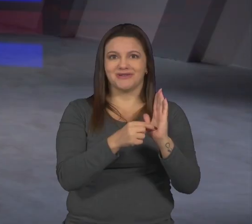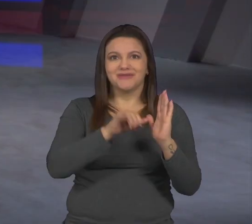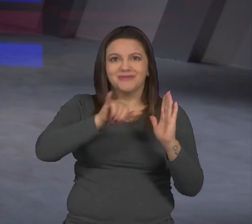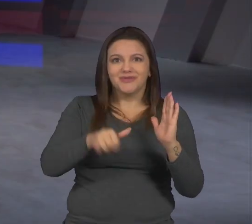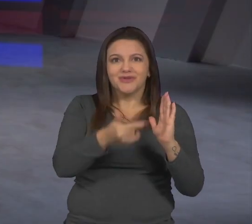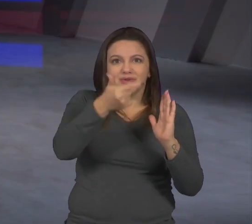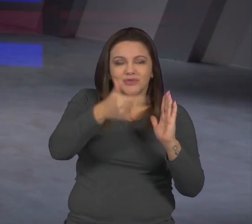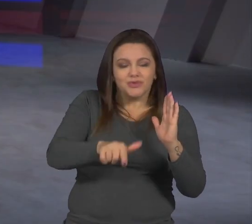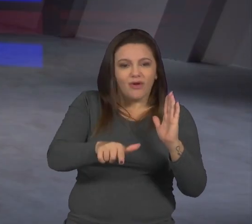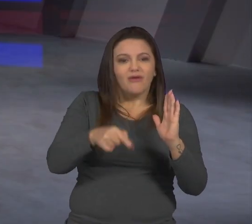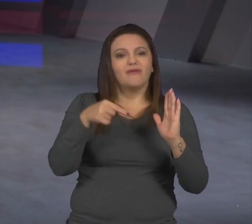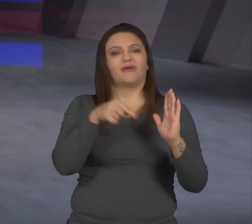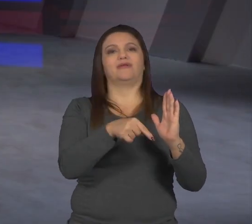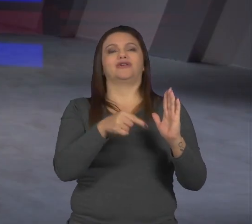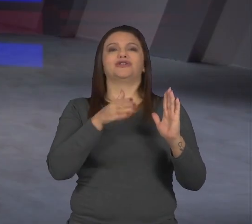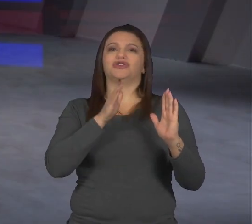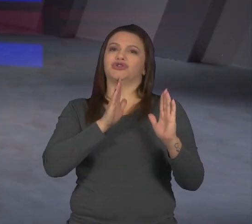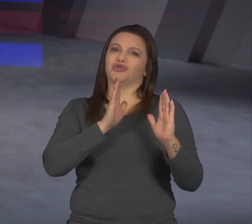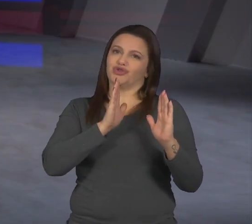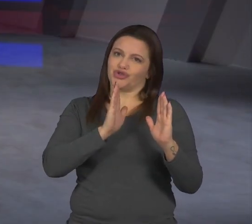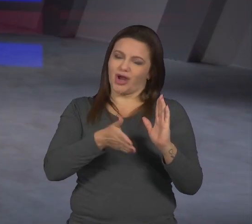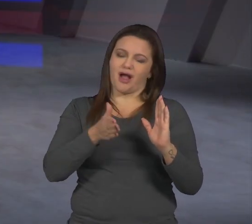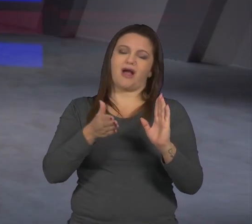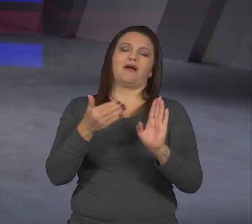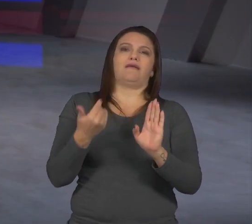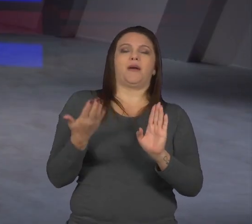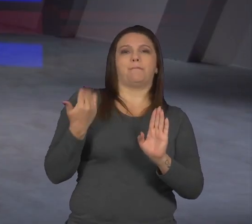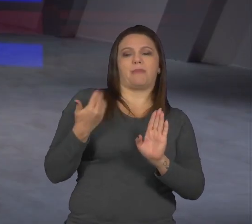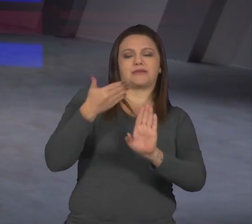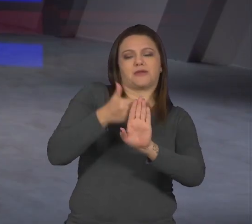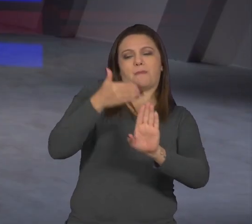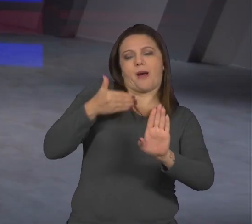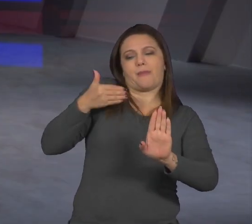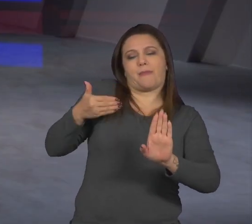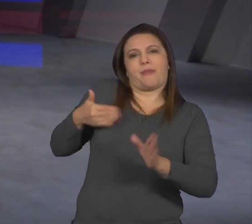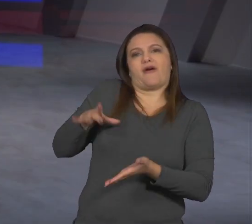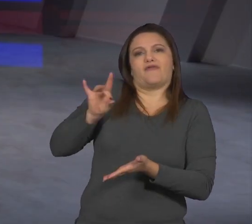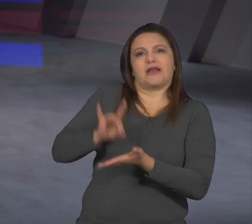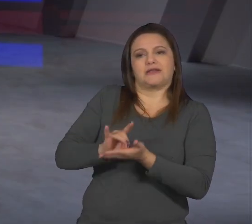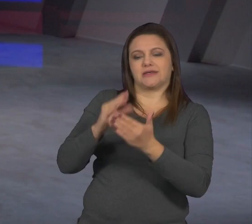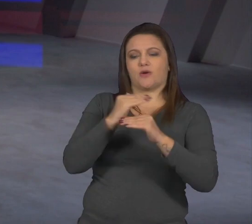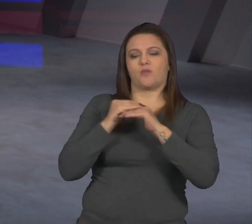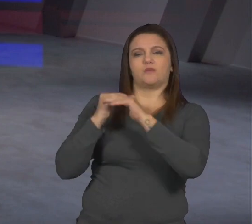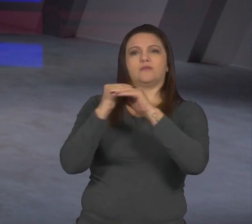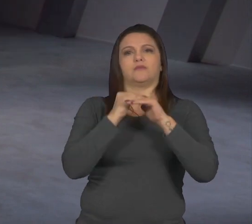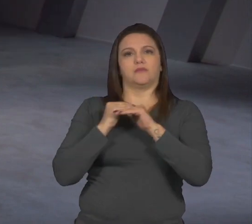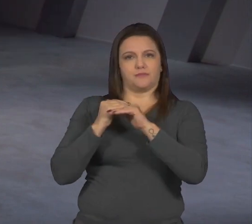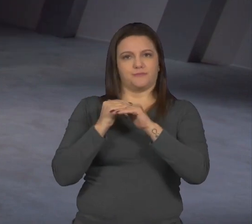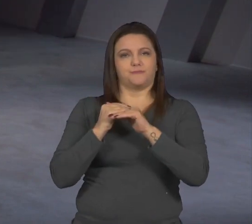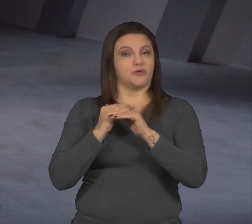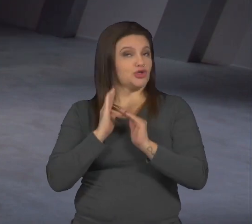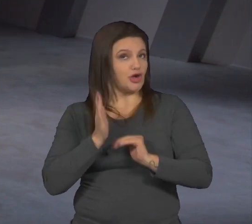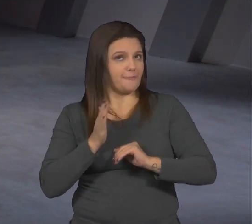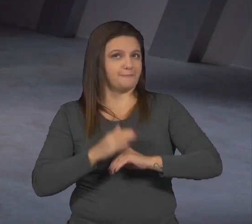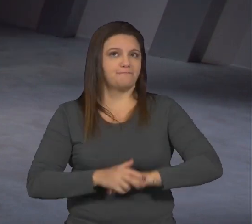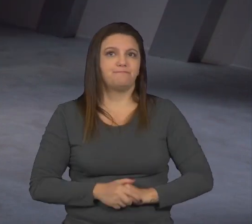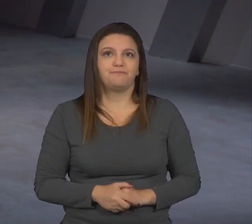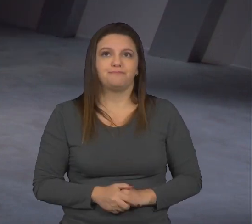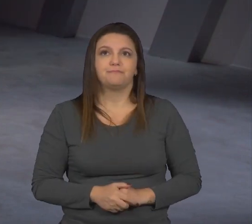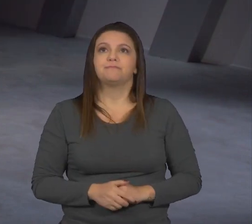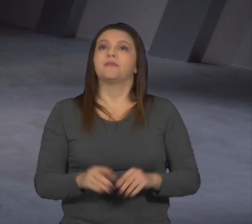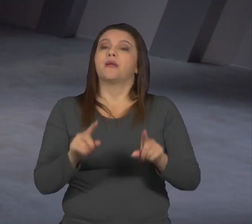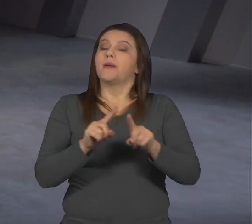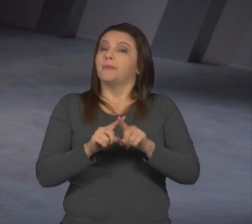reusando já passaram por uma validação de conformidade com padrões.